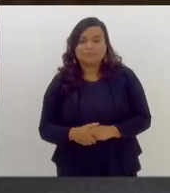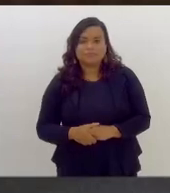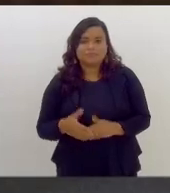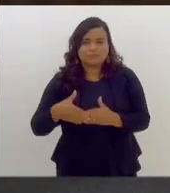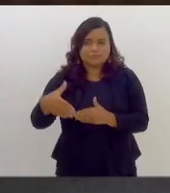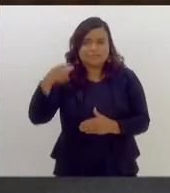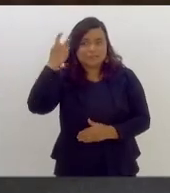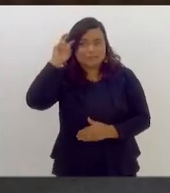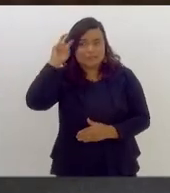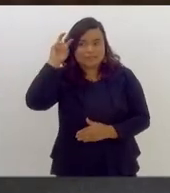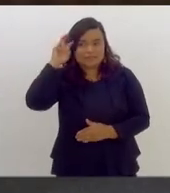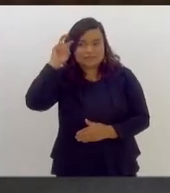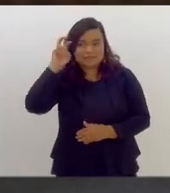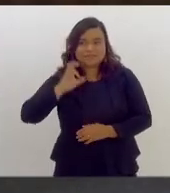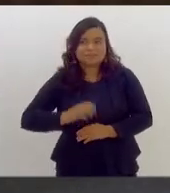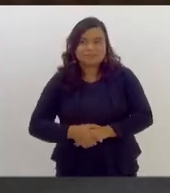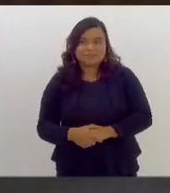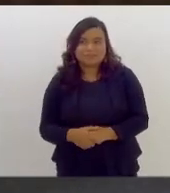Quinta-feira.